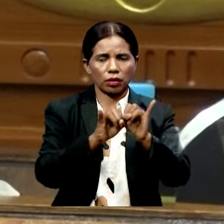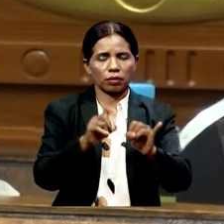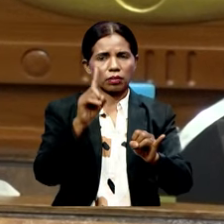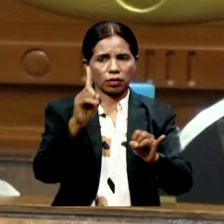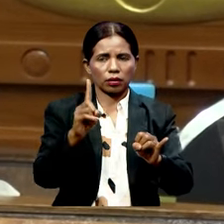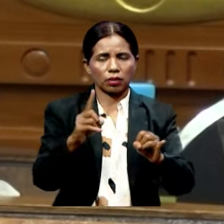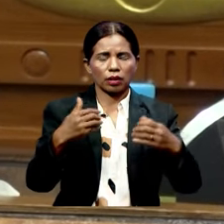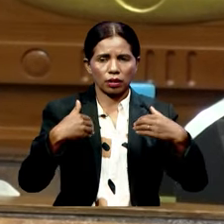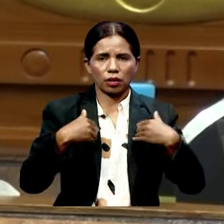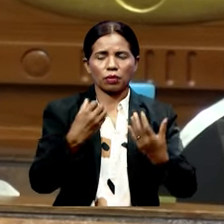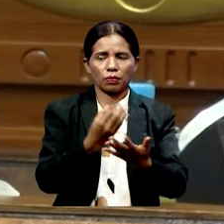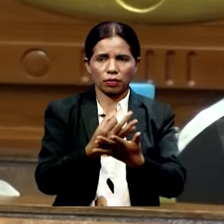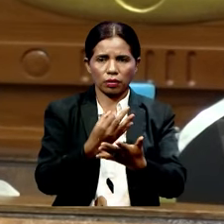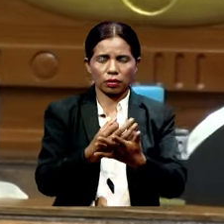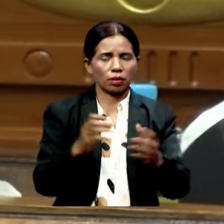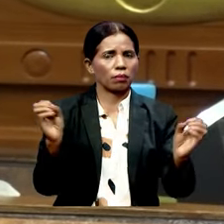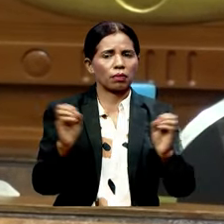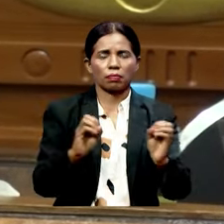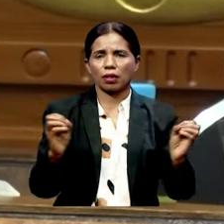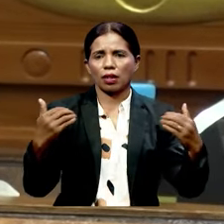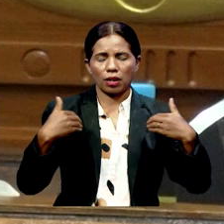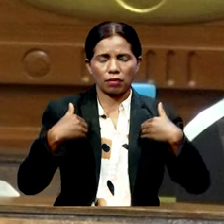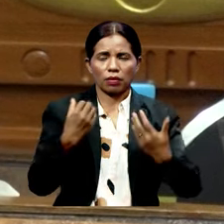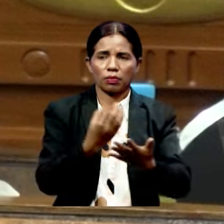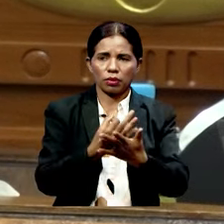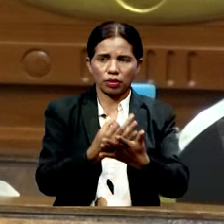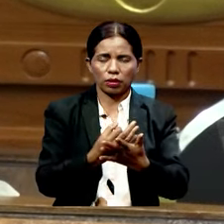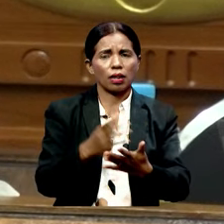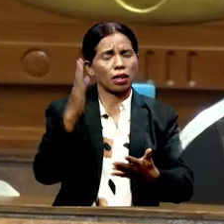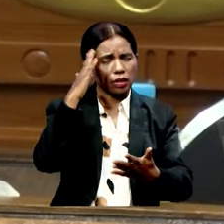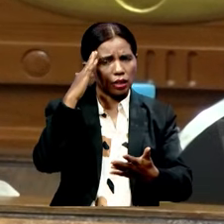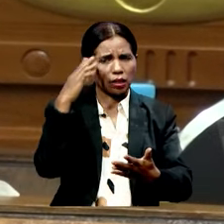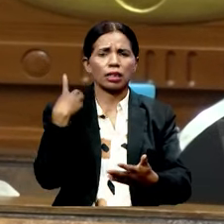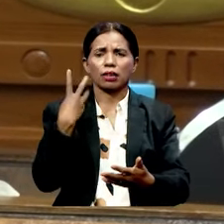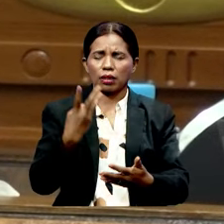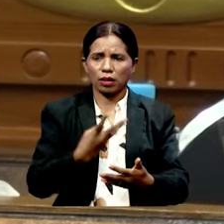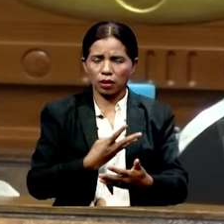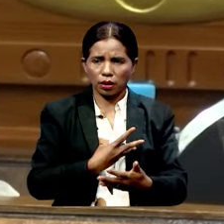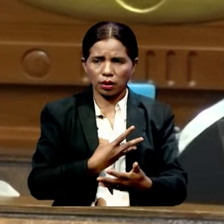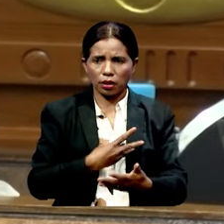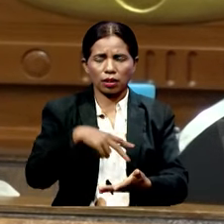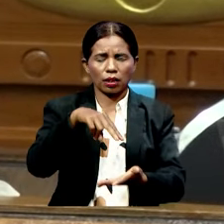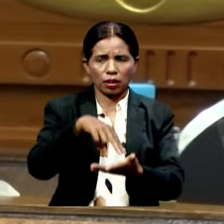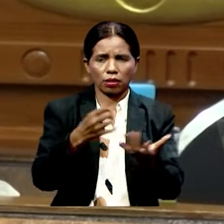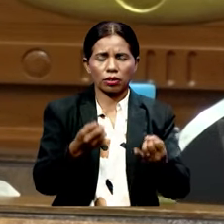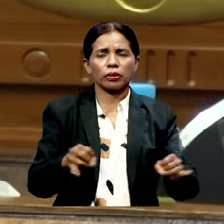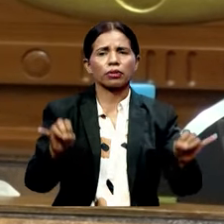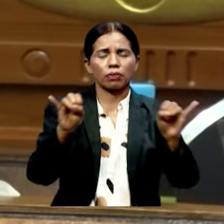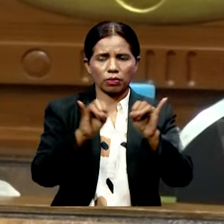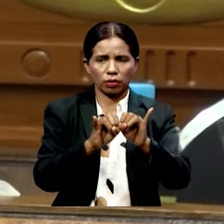iha receita ne be mak laiha atene kata kita hari